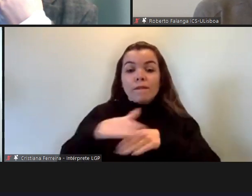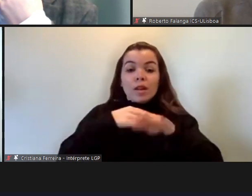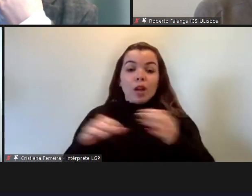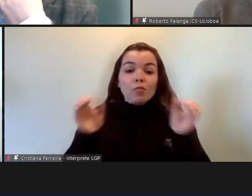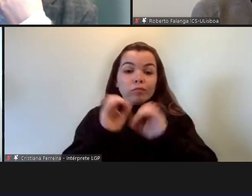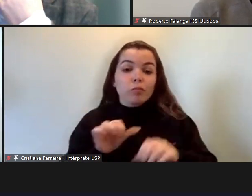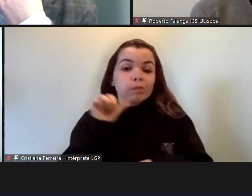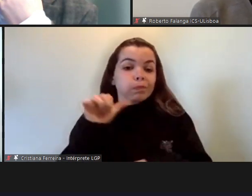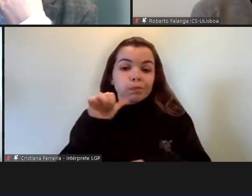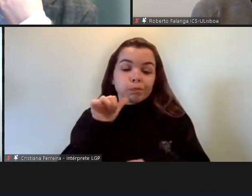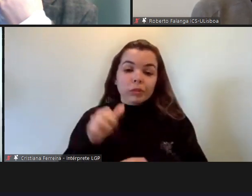nesse sentido.